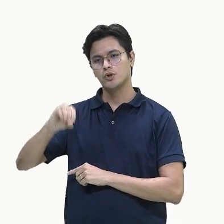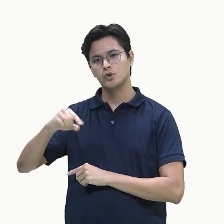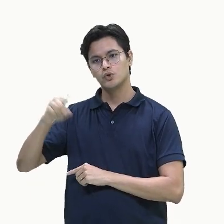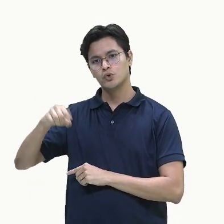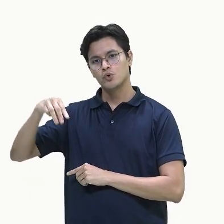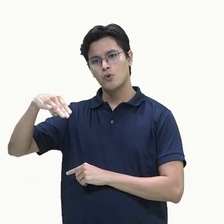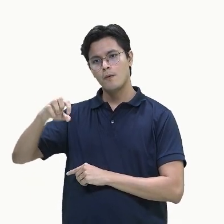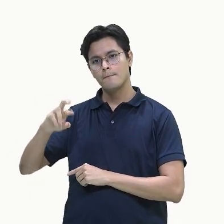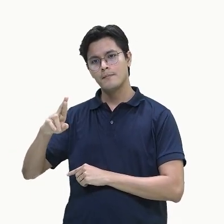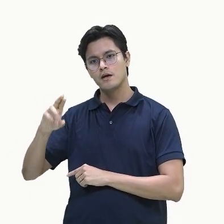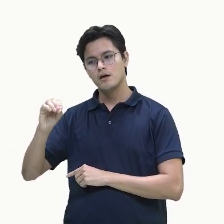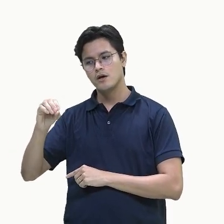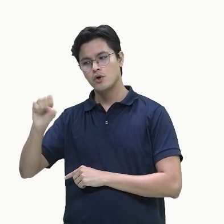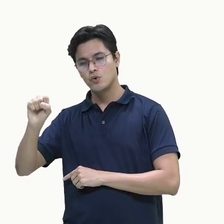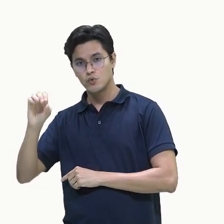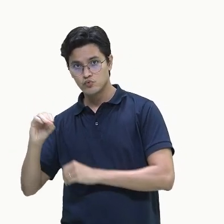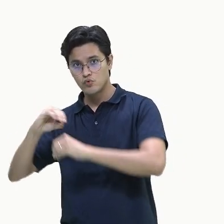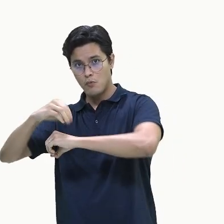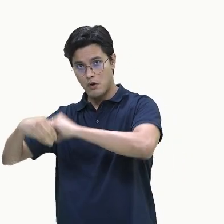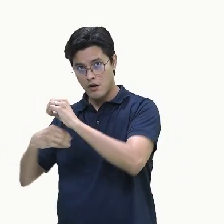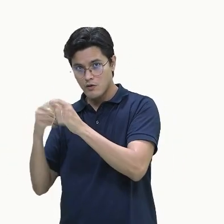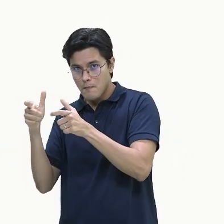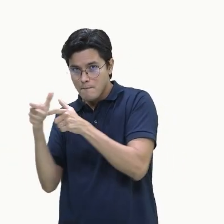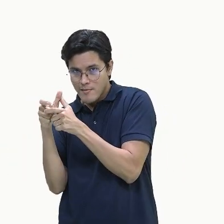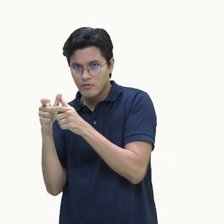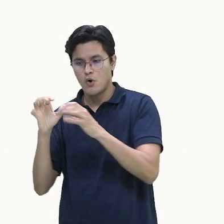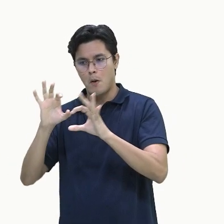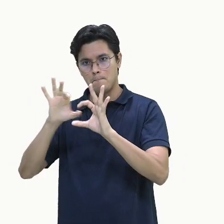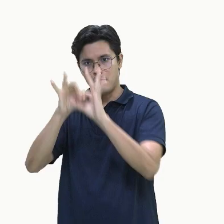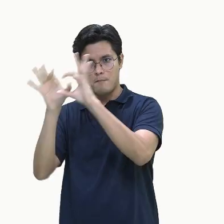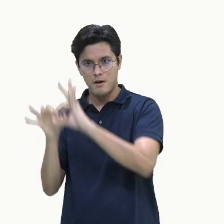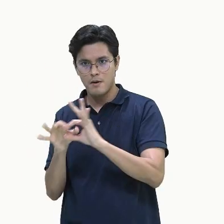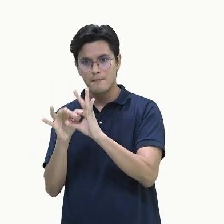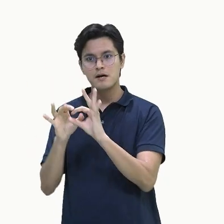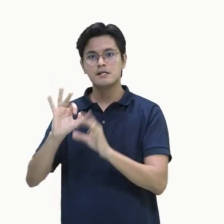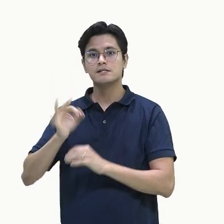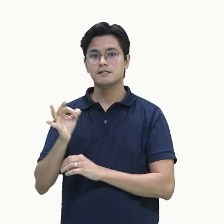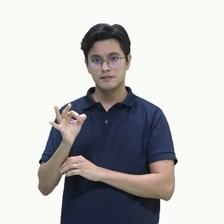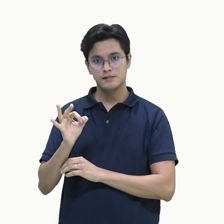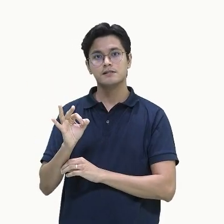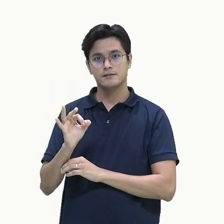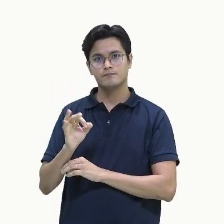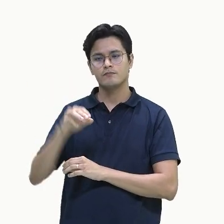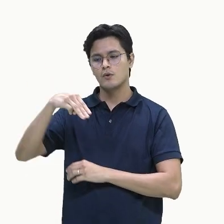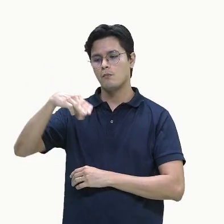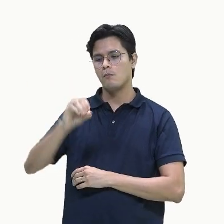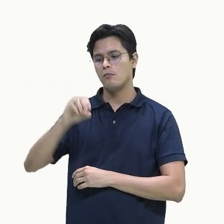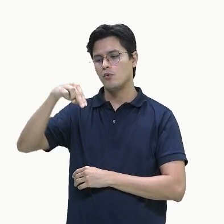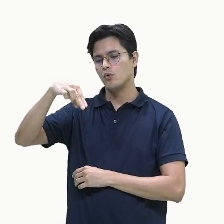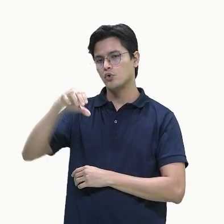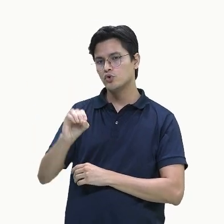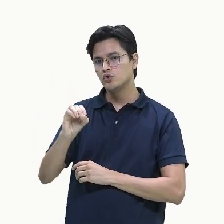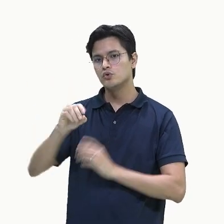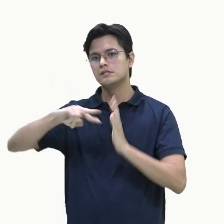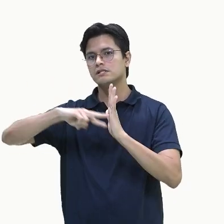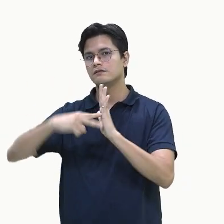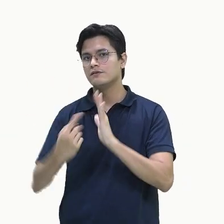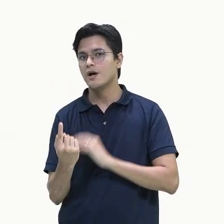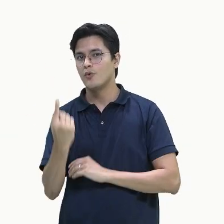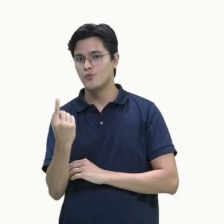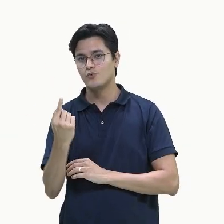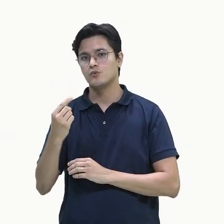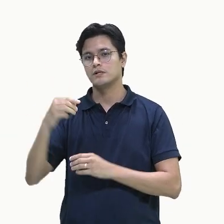gente pega a palavra mono, é um, e meros é parte, como você pode ver